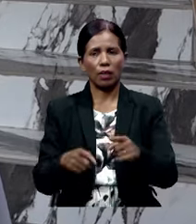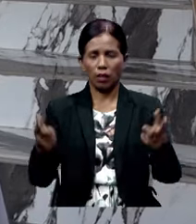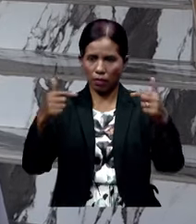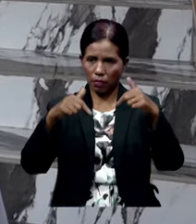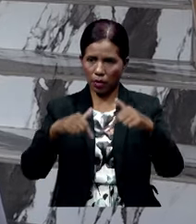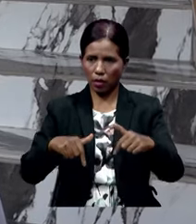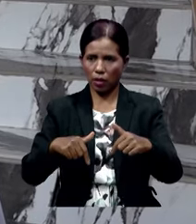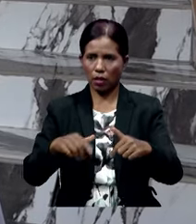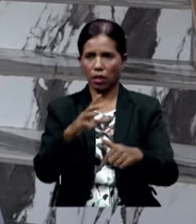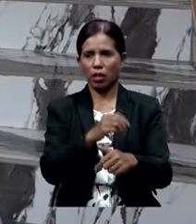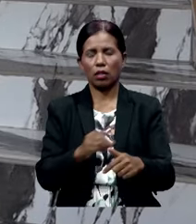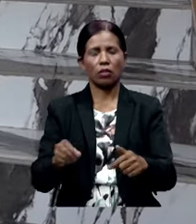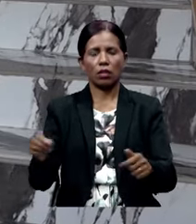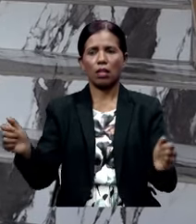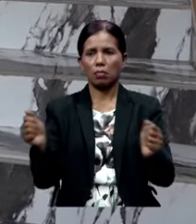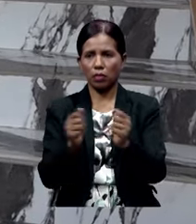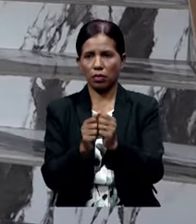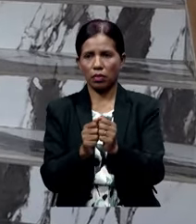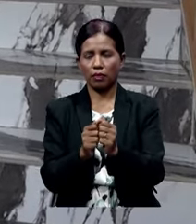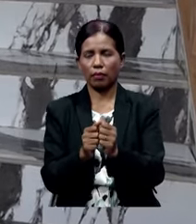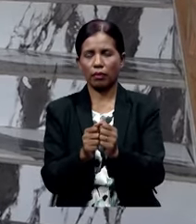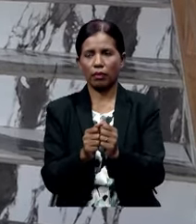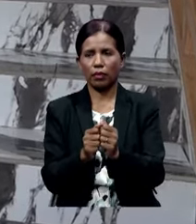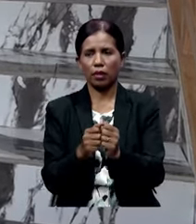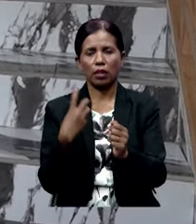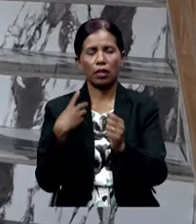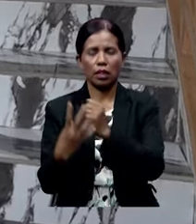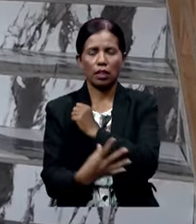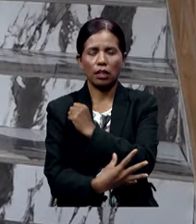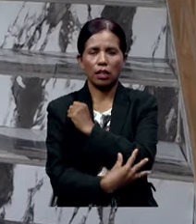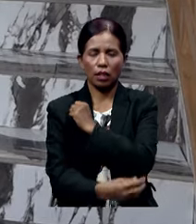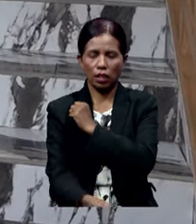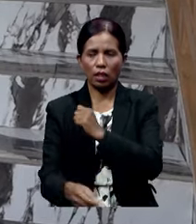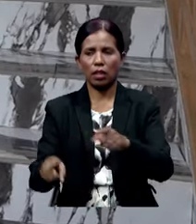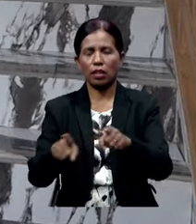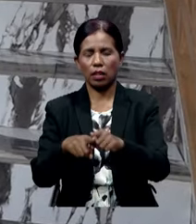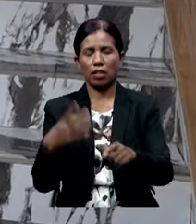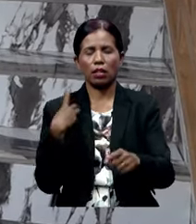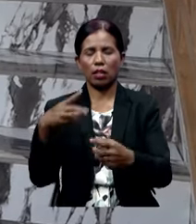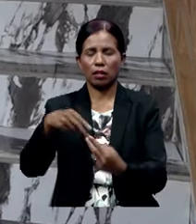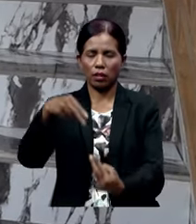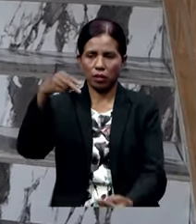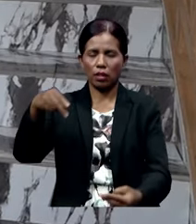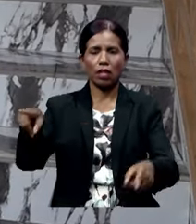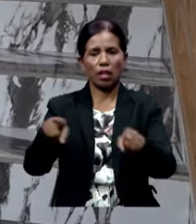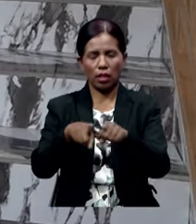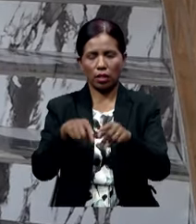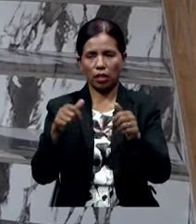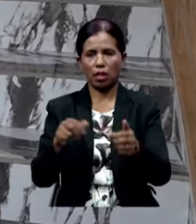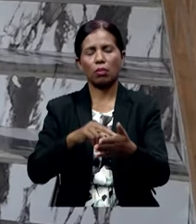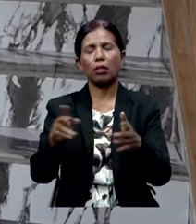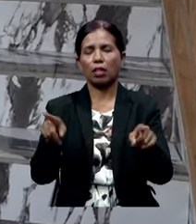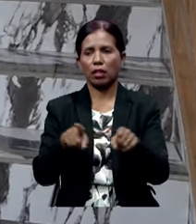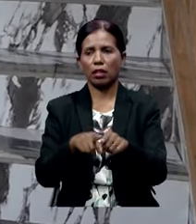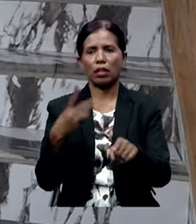random foti conclusão kata ita ne ki a kansane ita ne mal nutrição ansane o estante ne to na ida ne